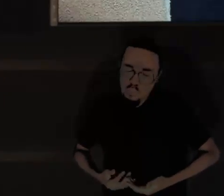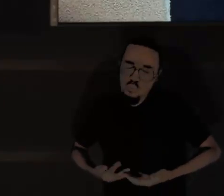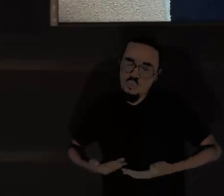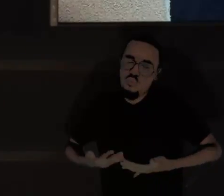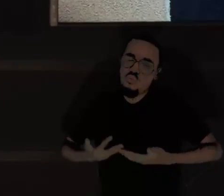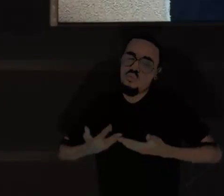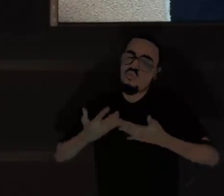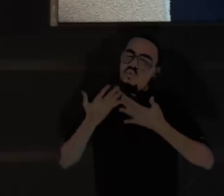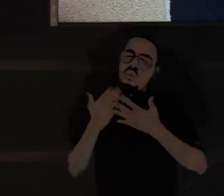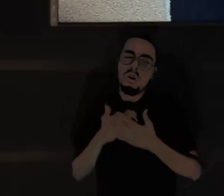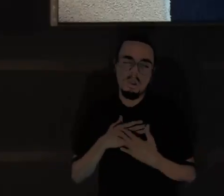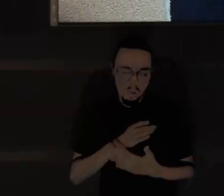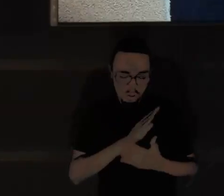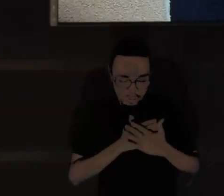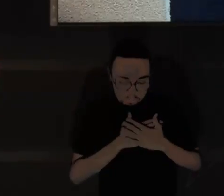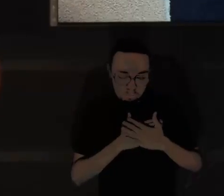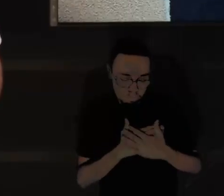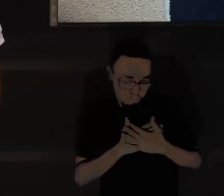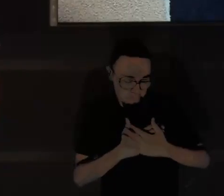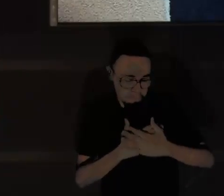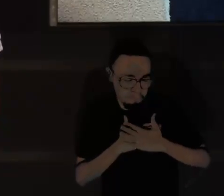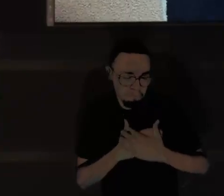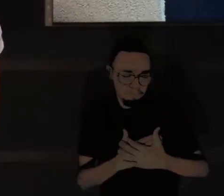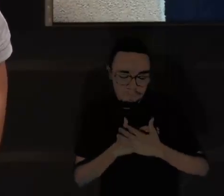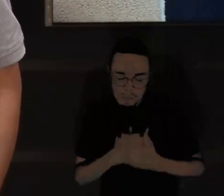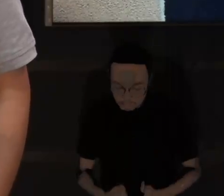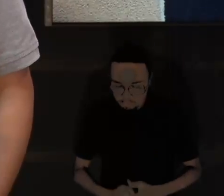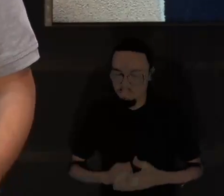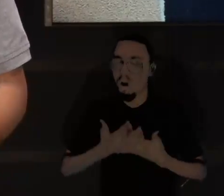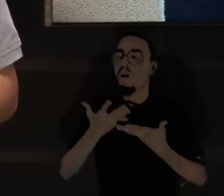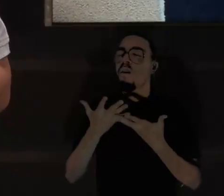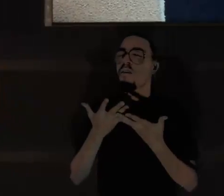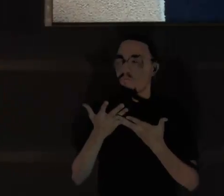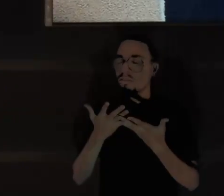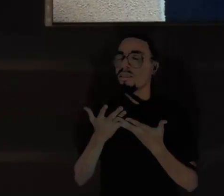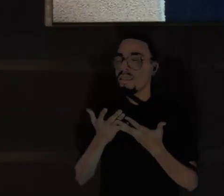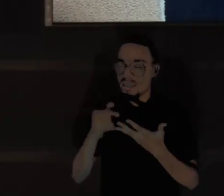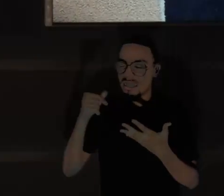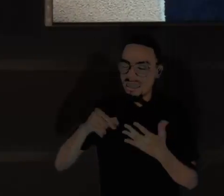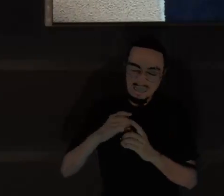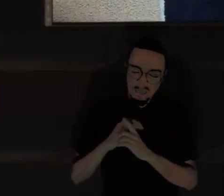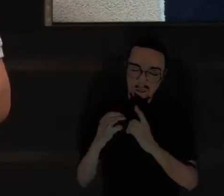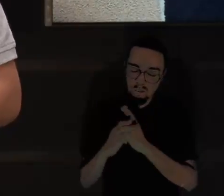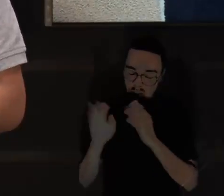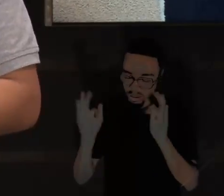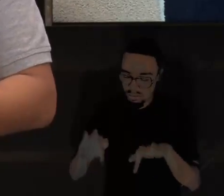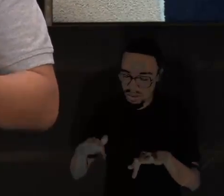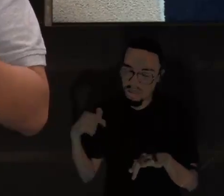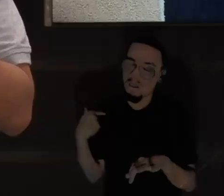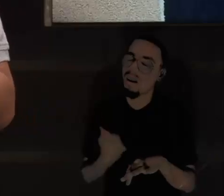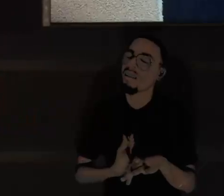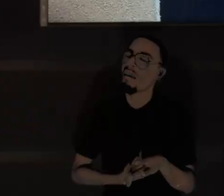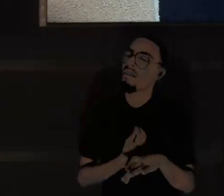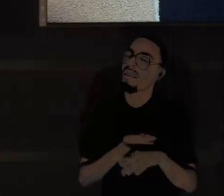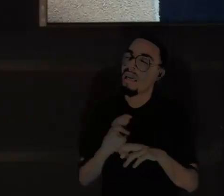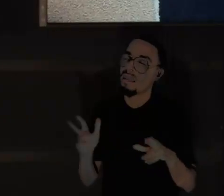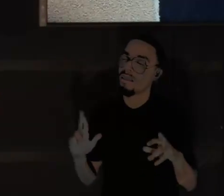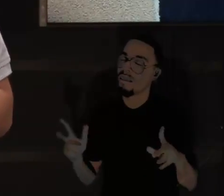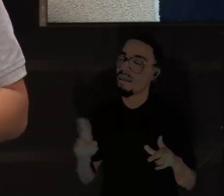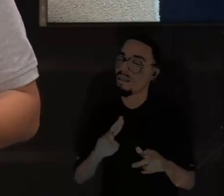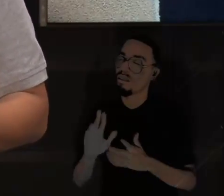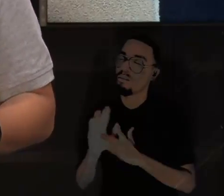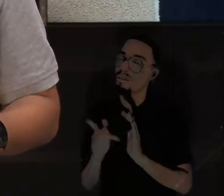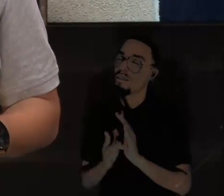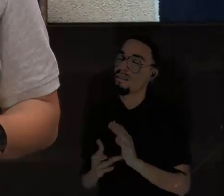vai pulsando, vai trazendo revelações, para que quando esse culto termine, possamos ser diferentes, em nome de